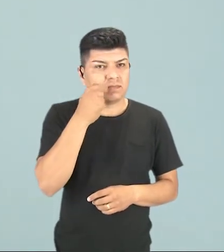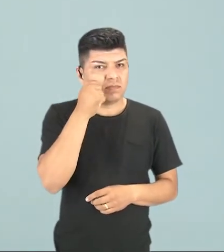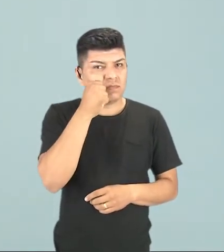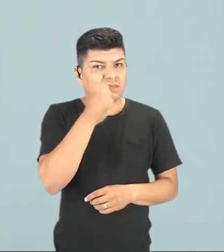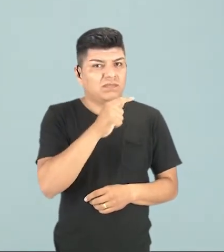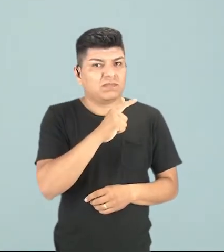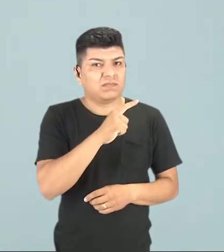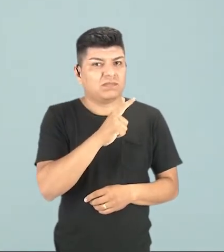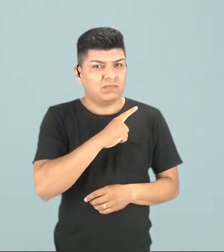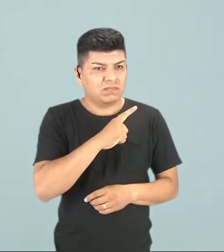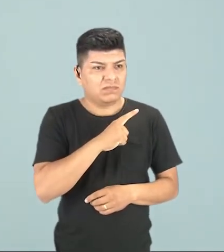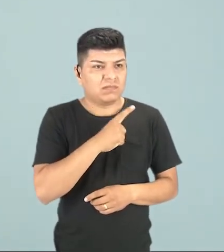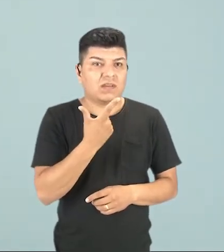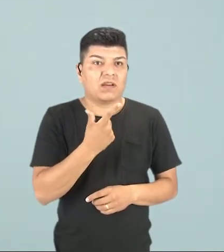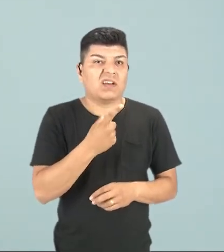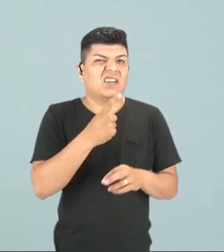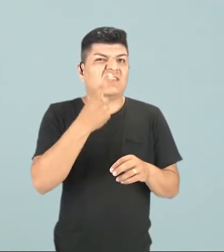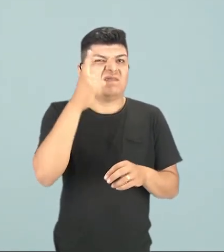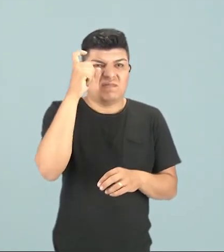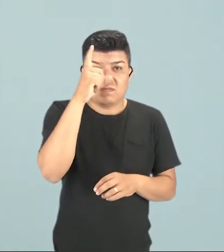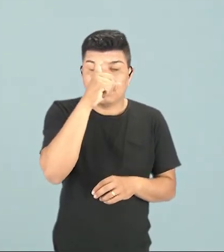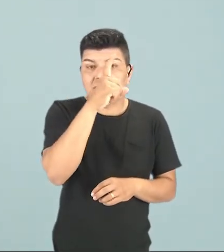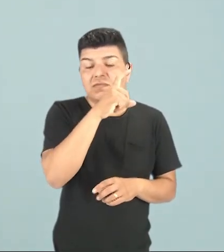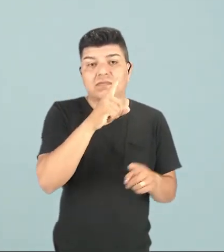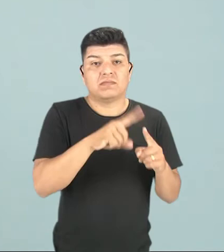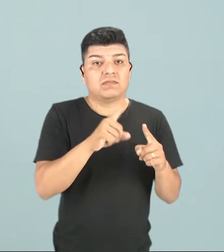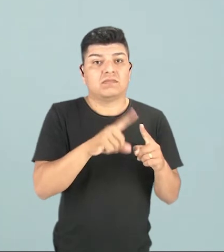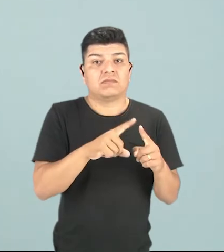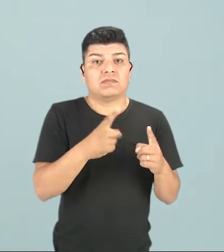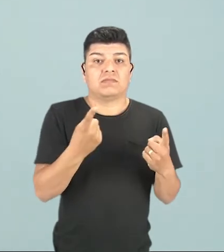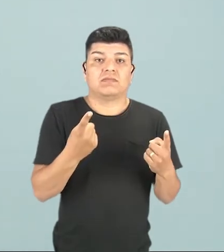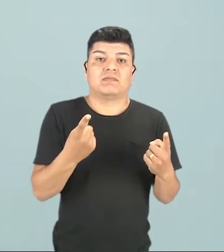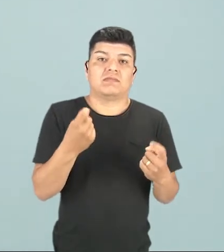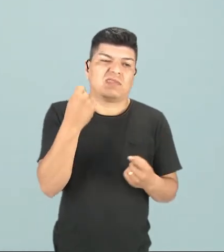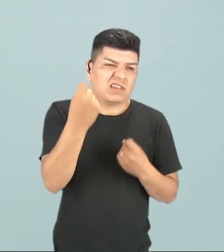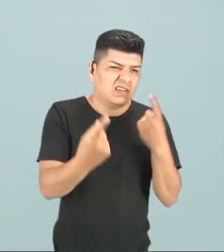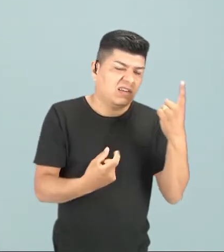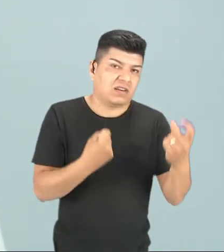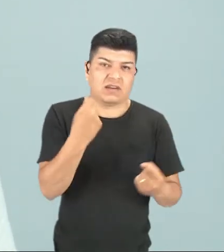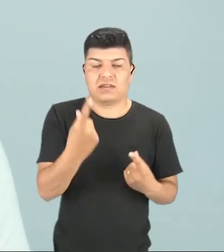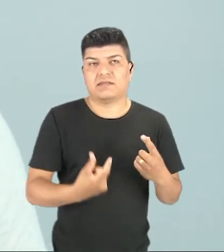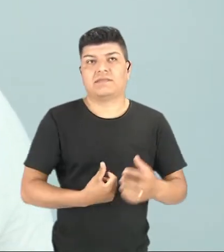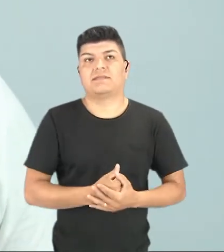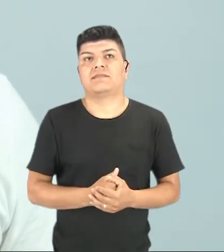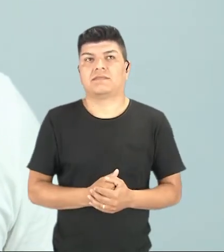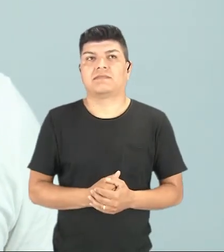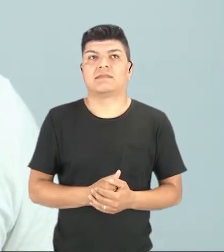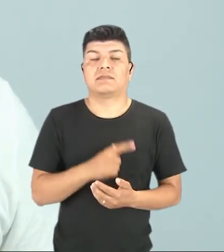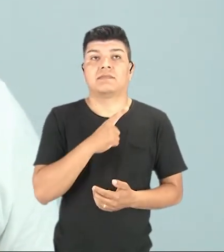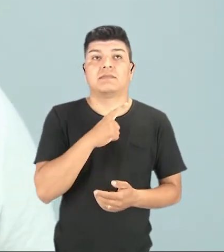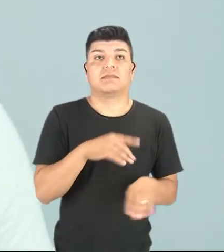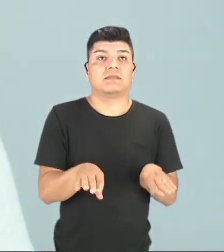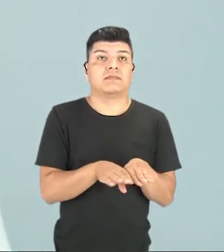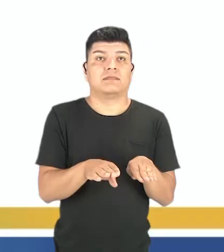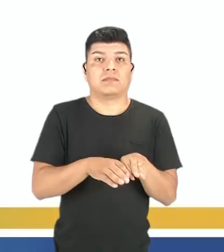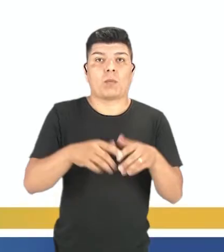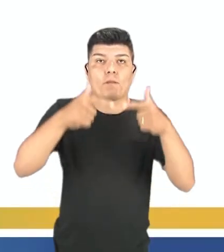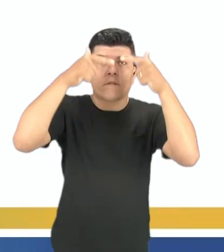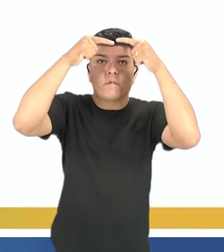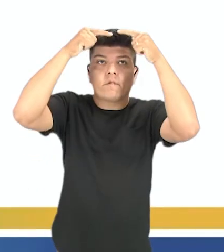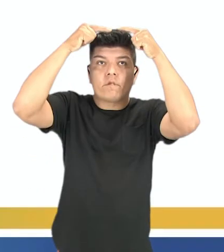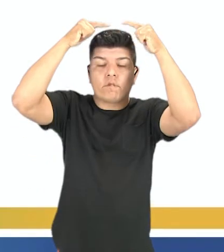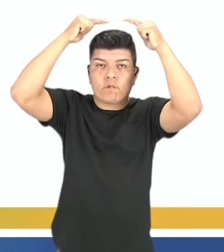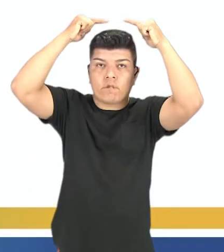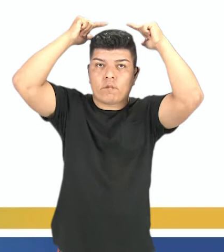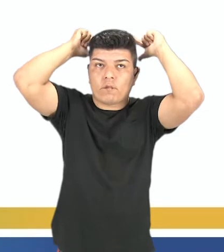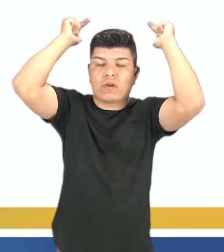tem, essa é a raridade, tá? Pode acontecer por um outro distúrbio e não por esse ligado ao Y. A gente tem também a calvície, como